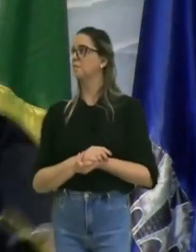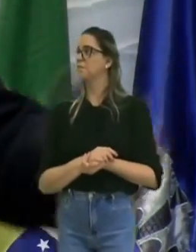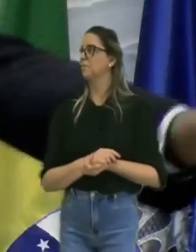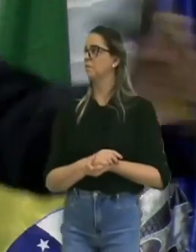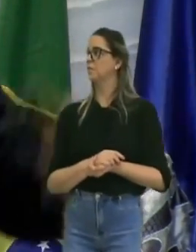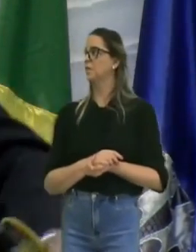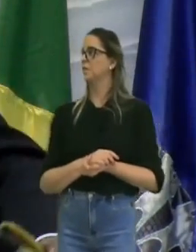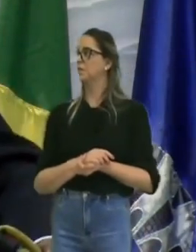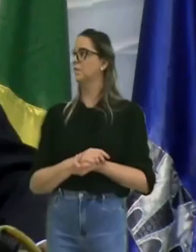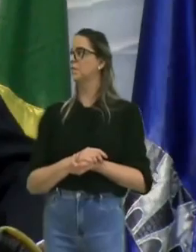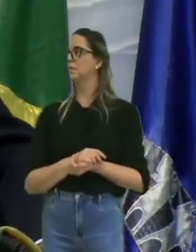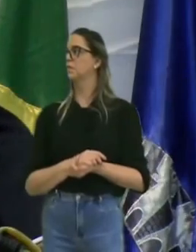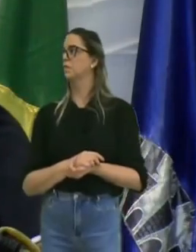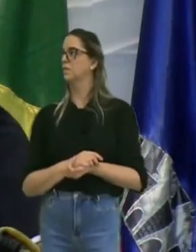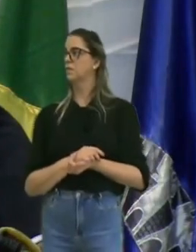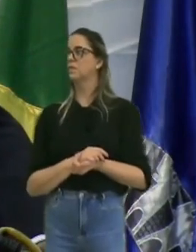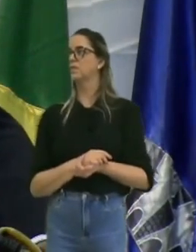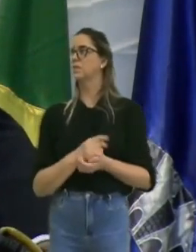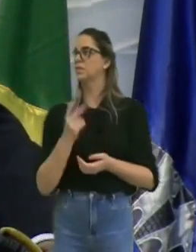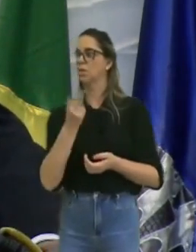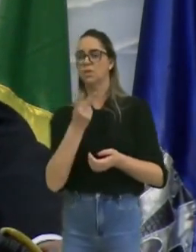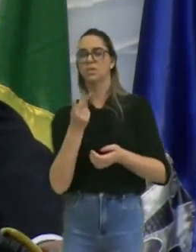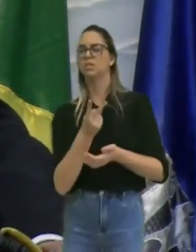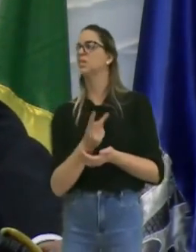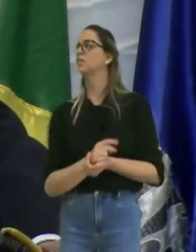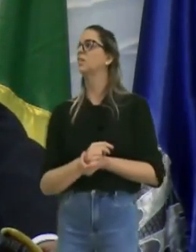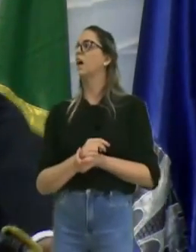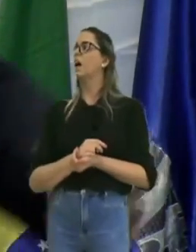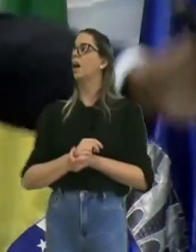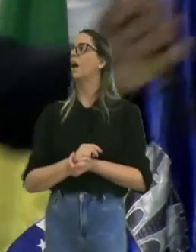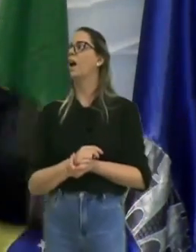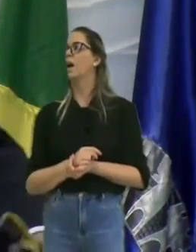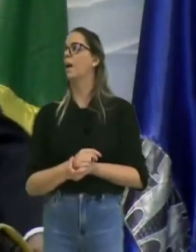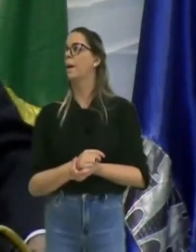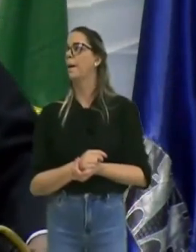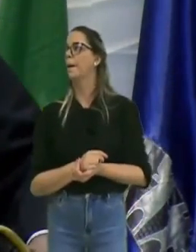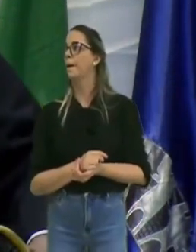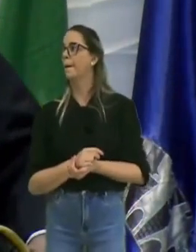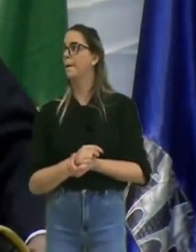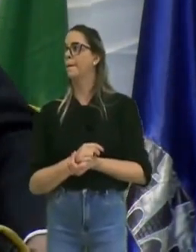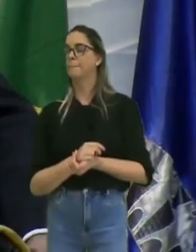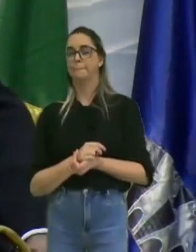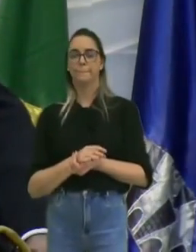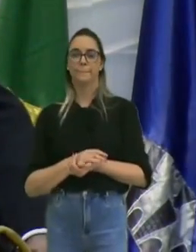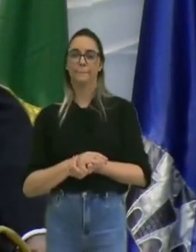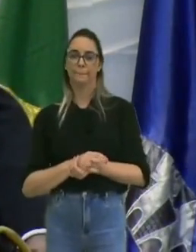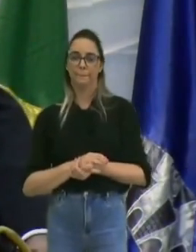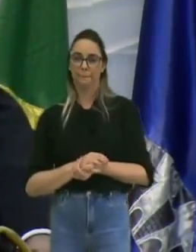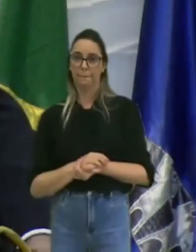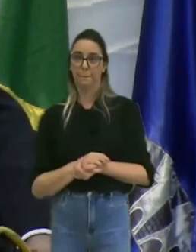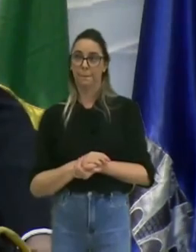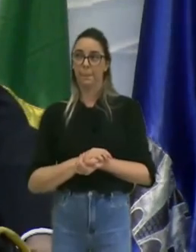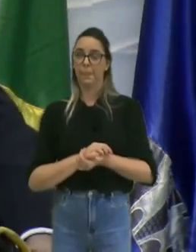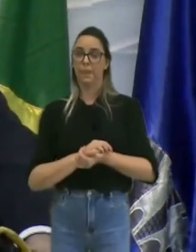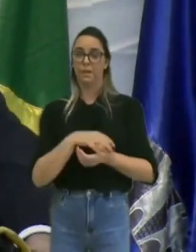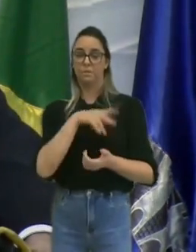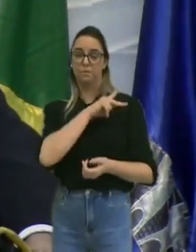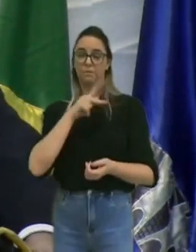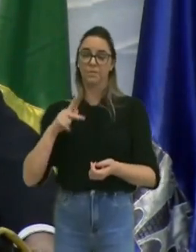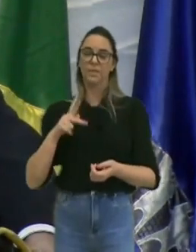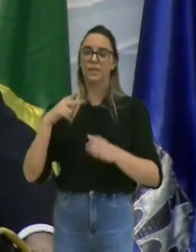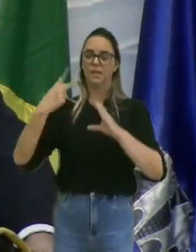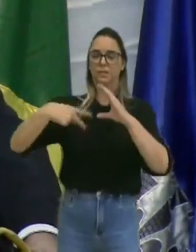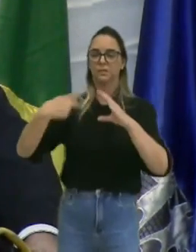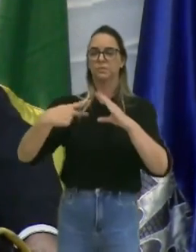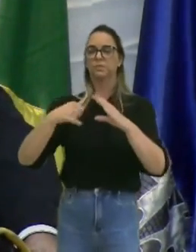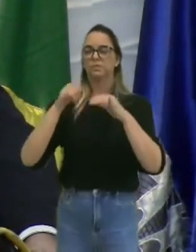amigo Léo aí, Neide, que eu sempre fui assim com os dois aqui, ó. Quando eles iam, eu ia junto mais eles. E eles fizeram isso comigo por causa do presidente da Câmara. E foram dizer ainda, sabe o